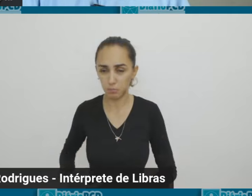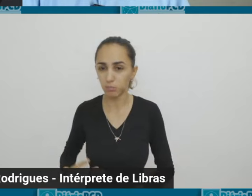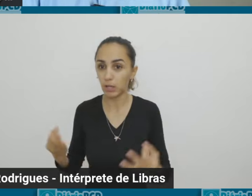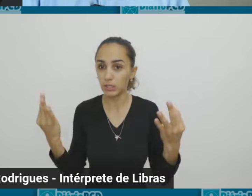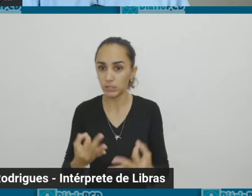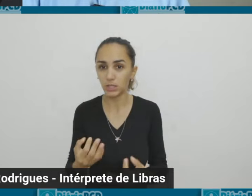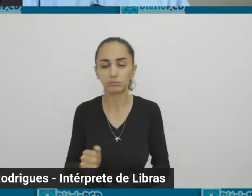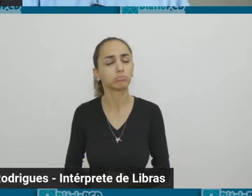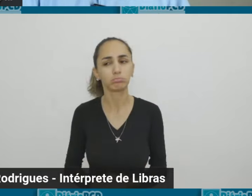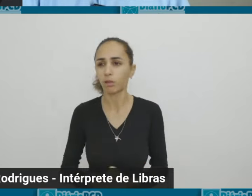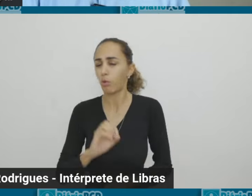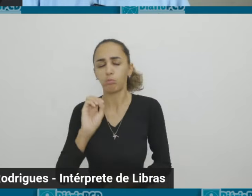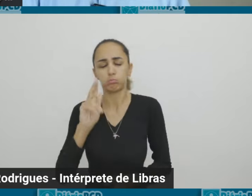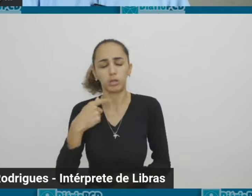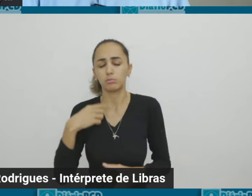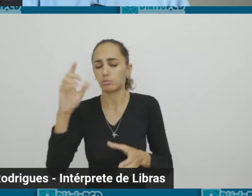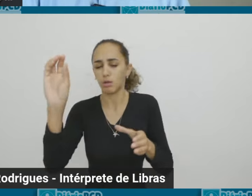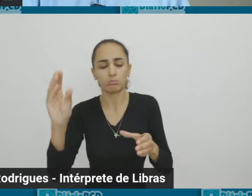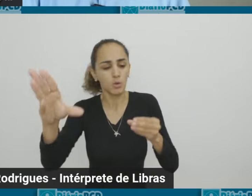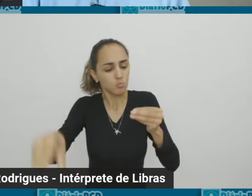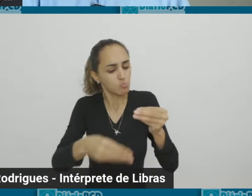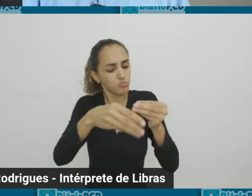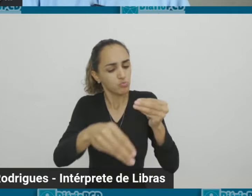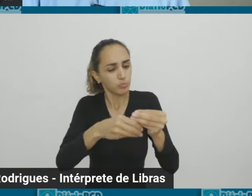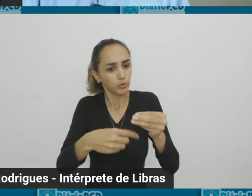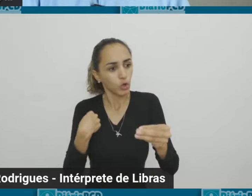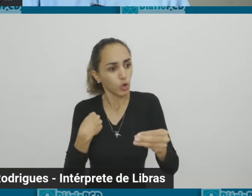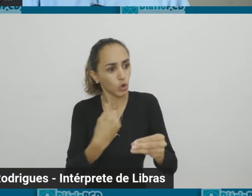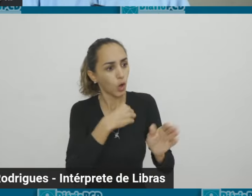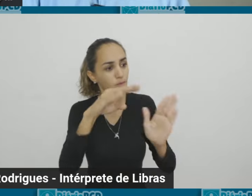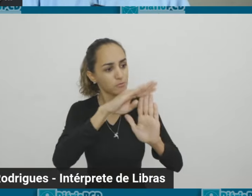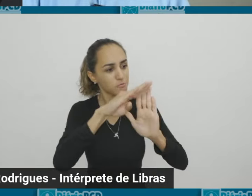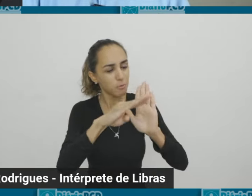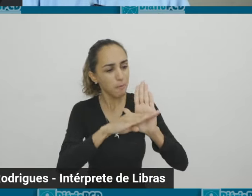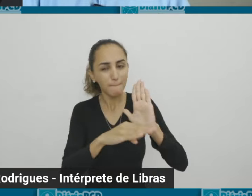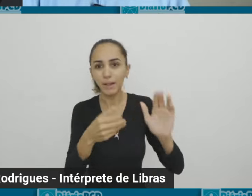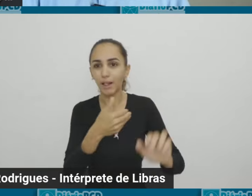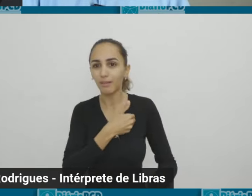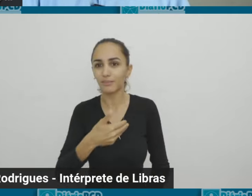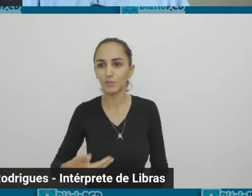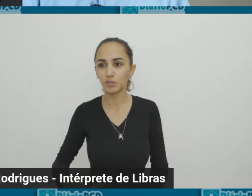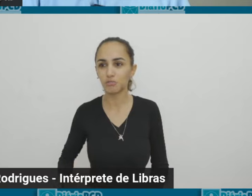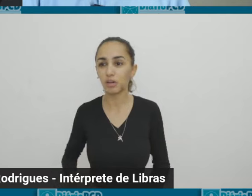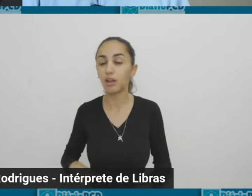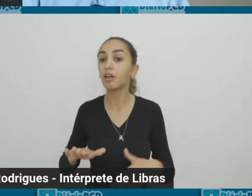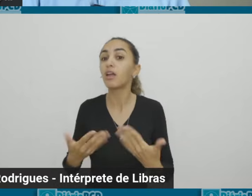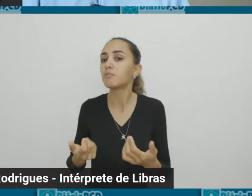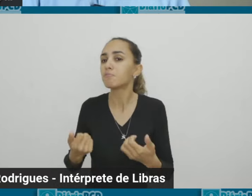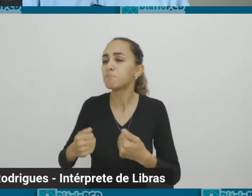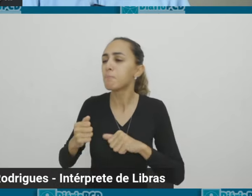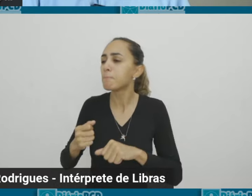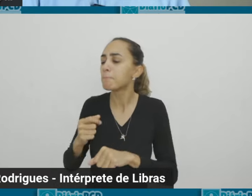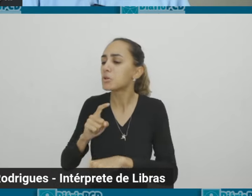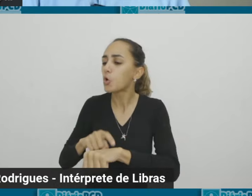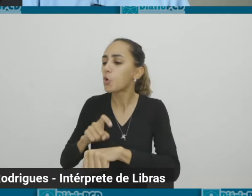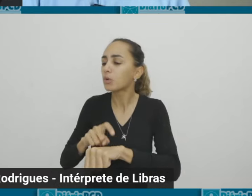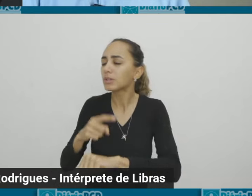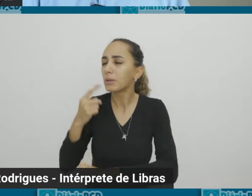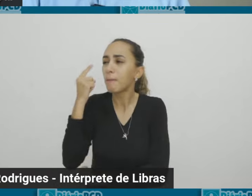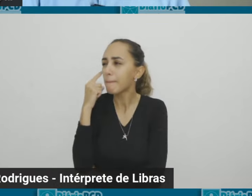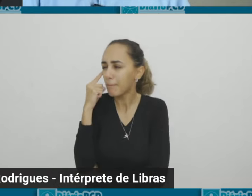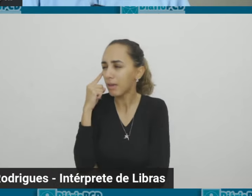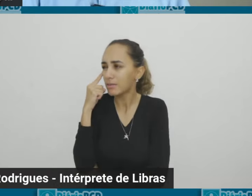do meu plano, do nosso plano. Mas, e aí, você precisa de quanto tempo para pensar?